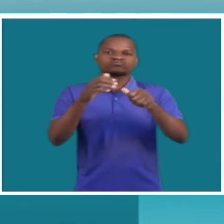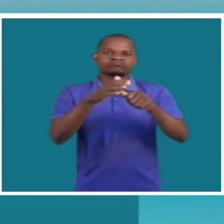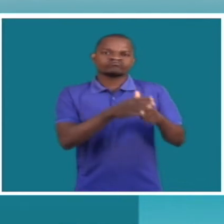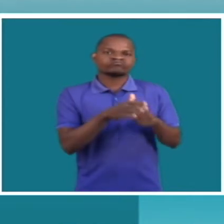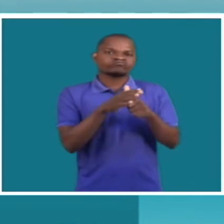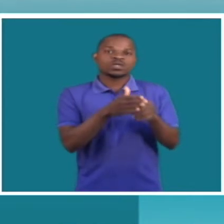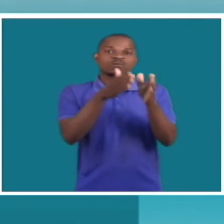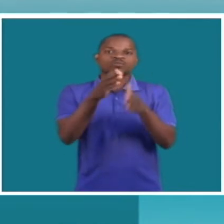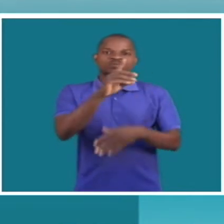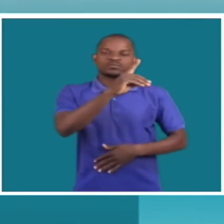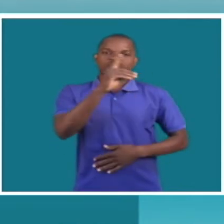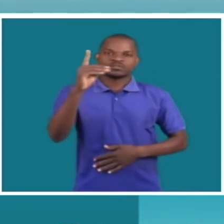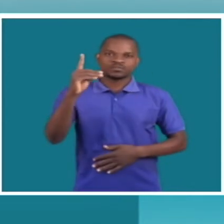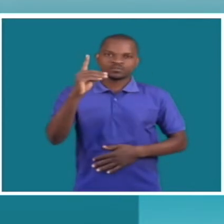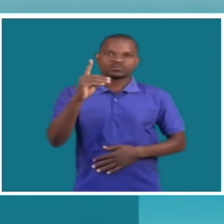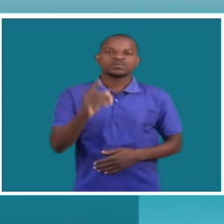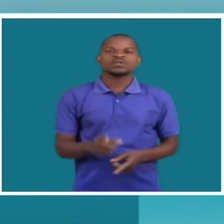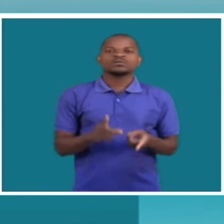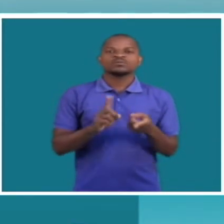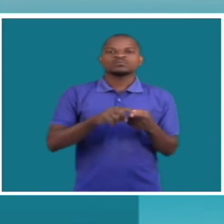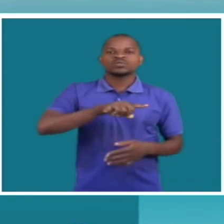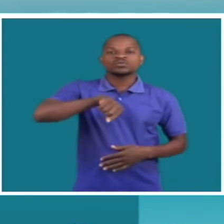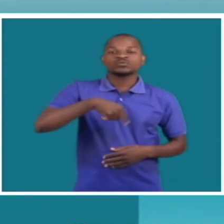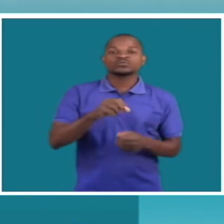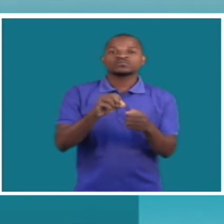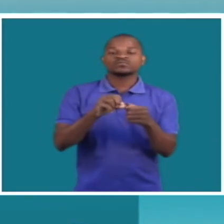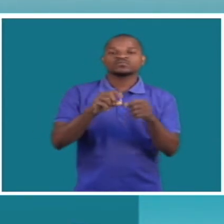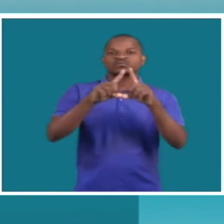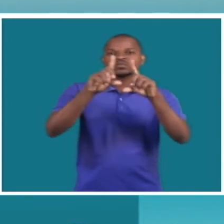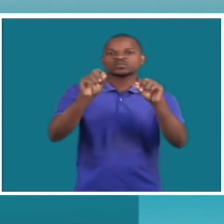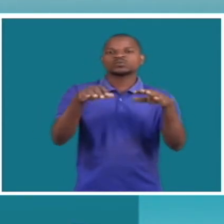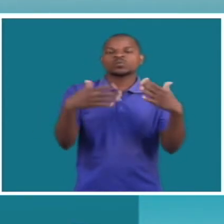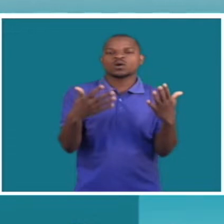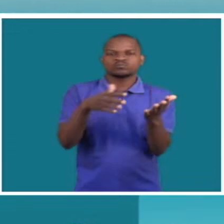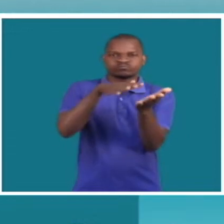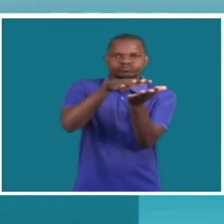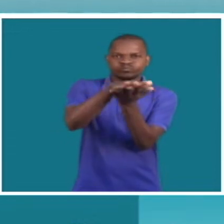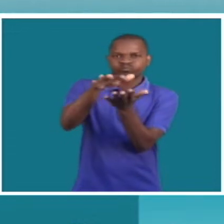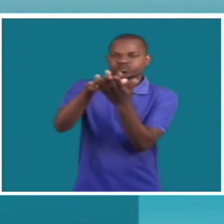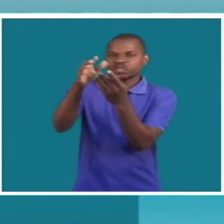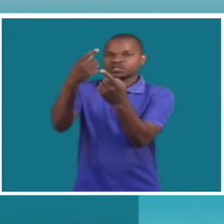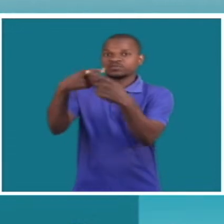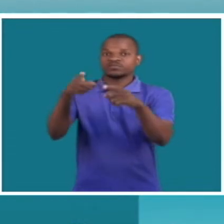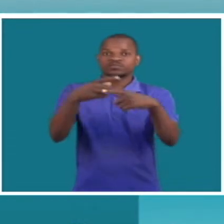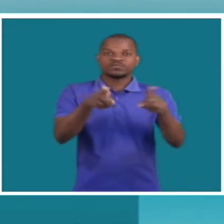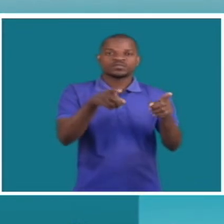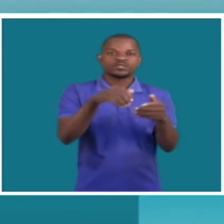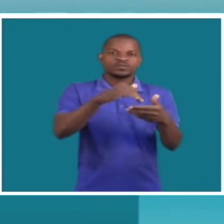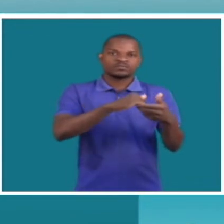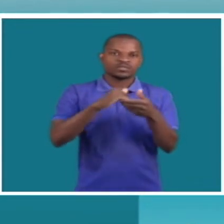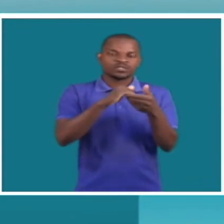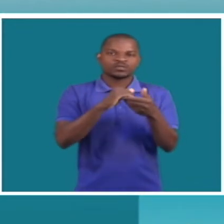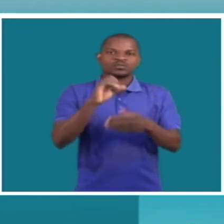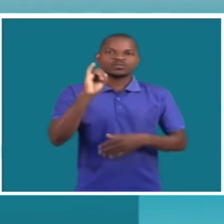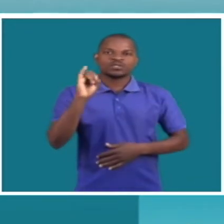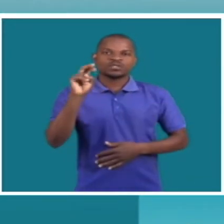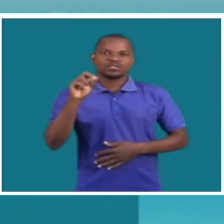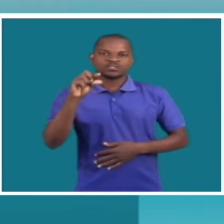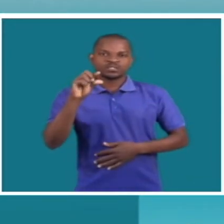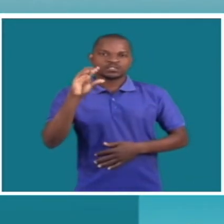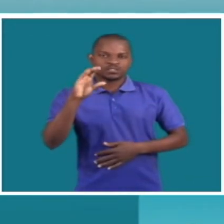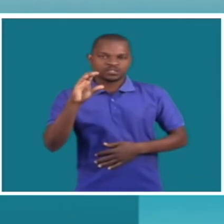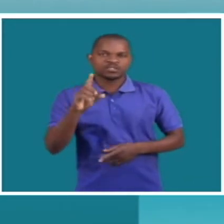vulnerabilidade das pessoas com deficiência. E o que nós estamos a fazer a seguir é sensibilizar o nosso parceiro, nomeadamente o NGC, que é a pessoa que está à